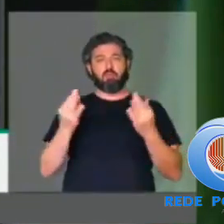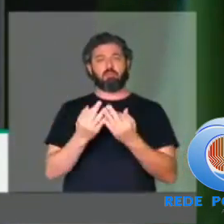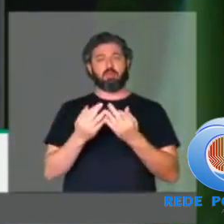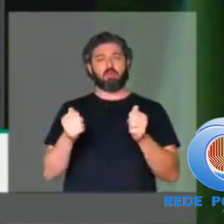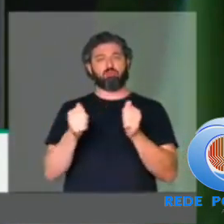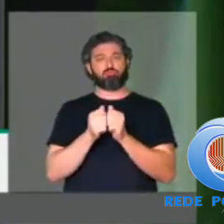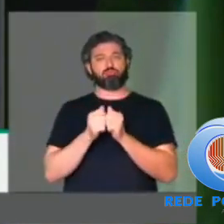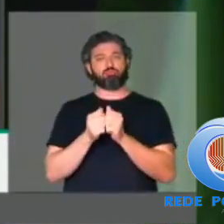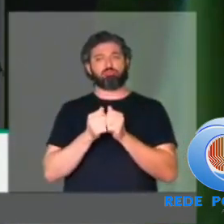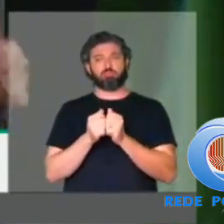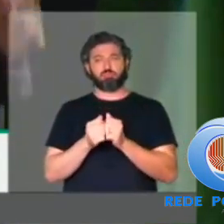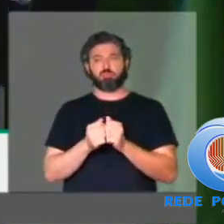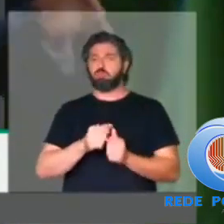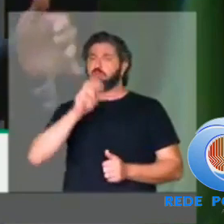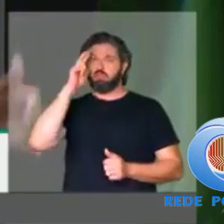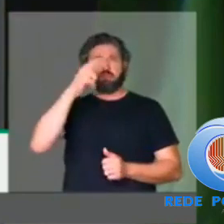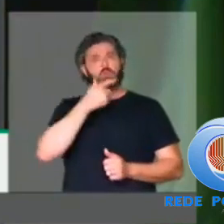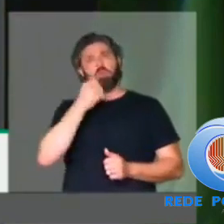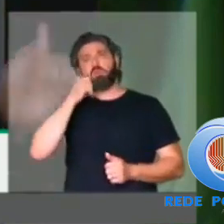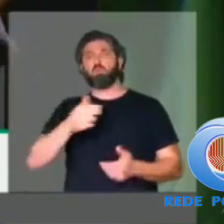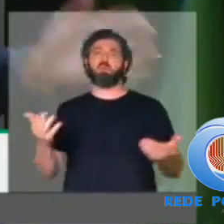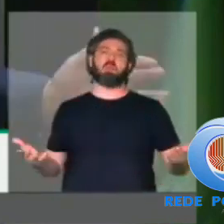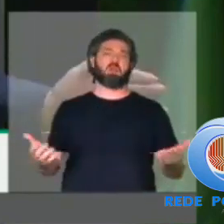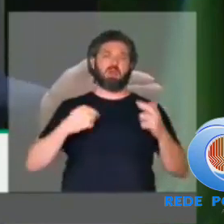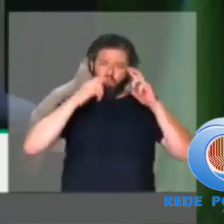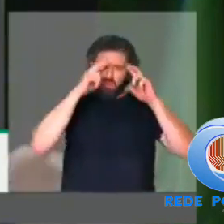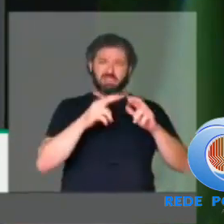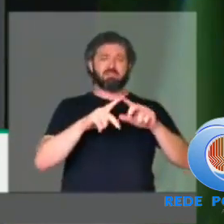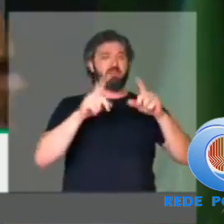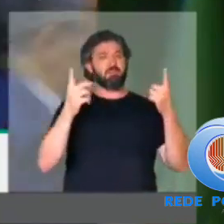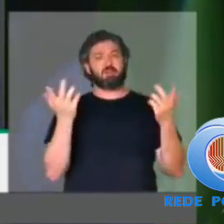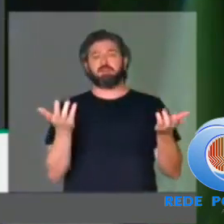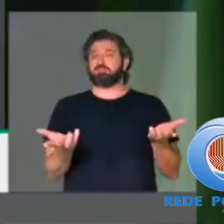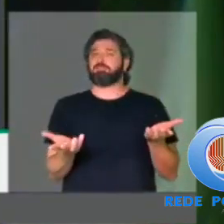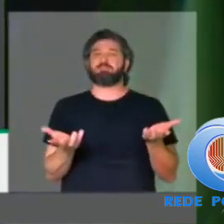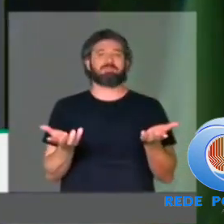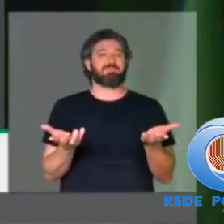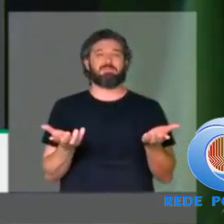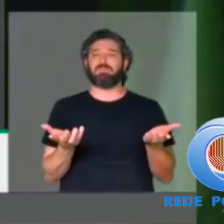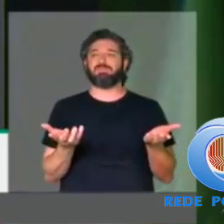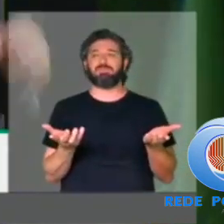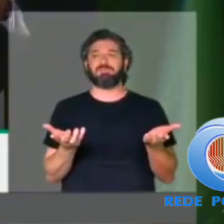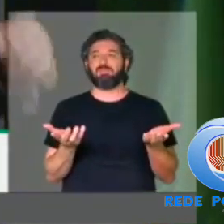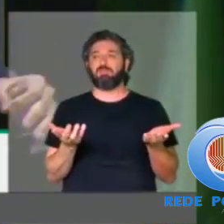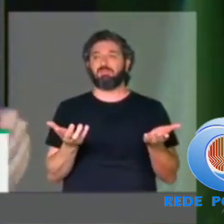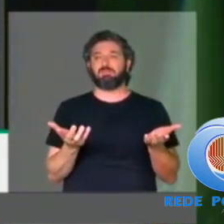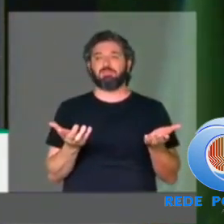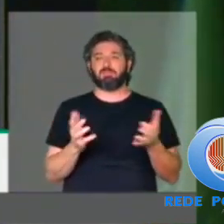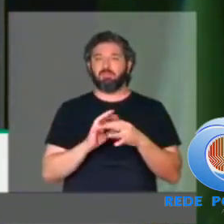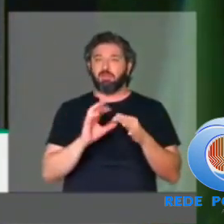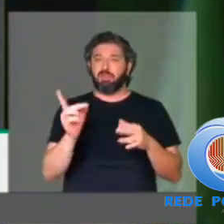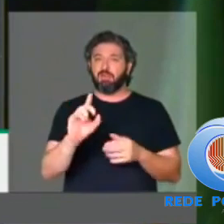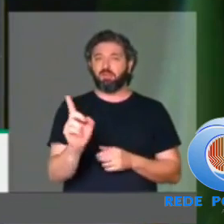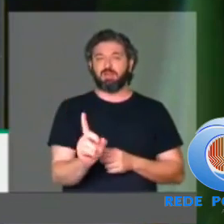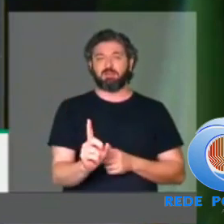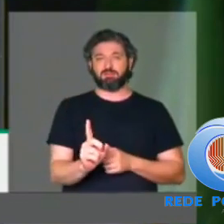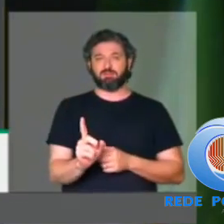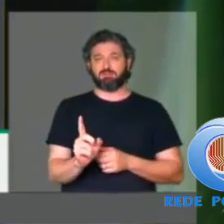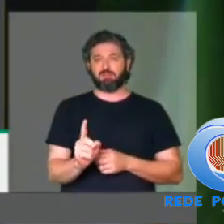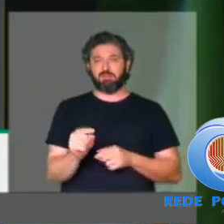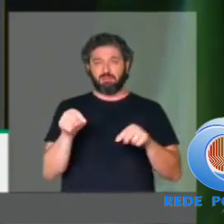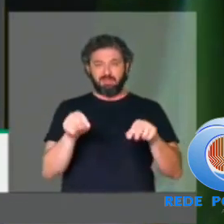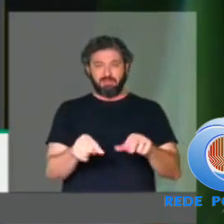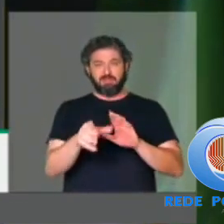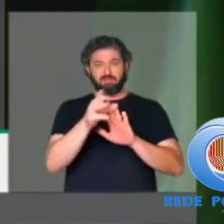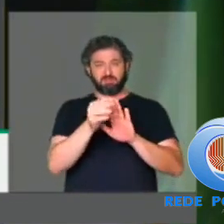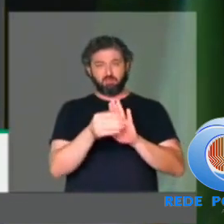familiar. Senhoras e senhores, com todo respeito, não deixem que